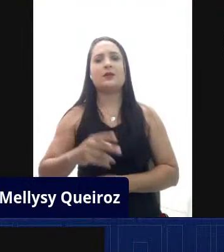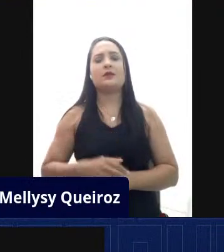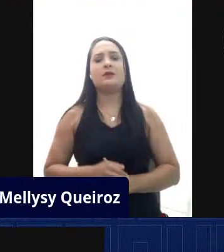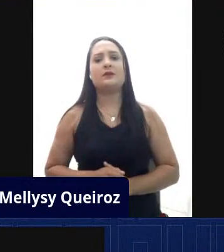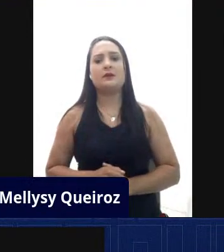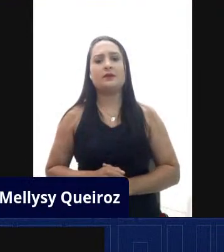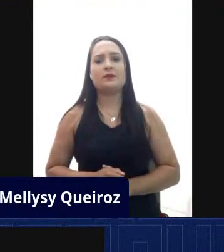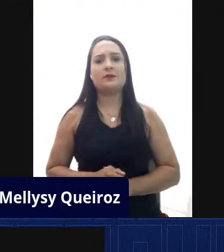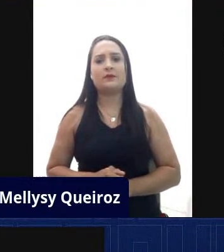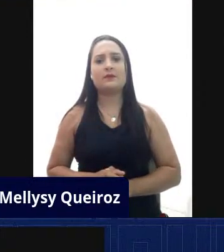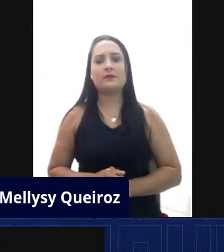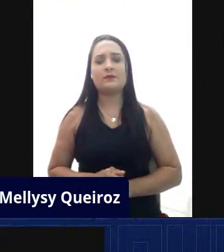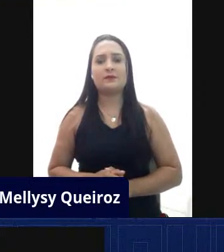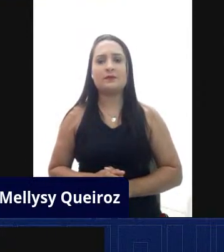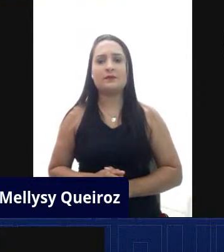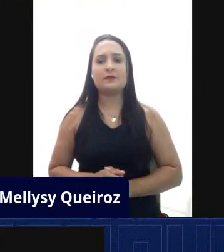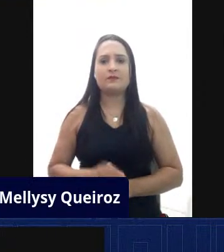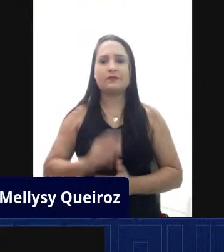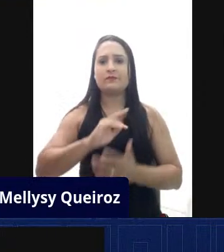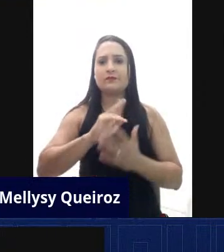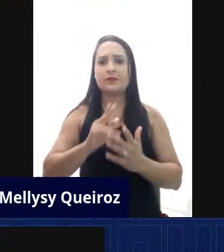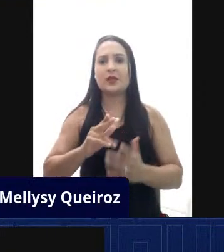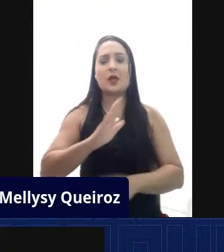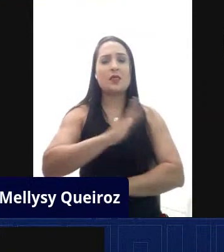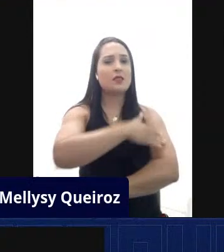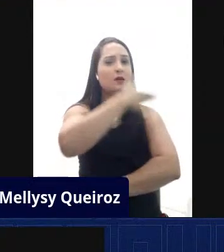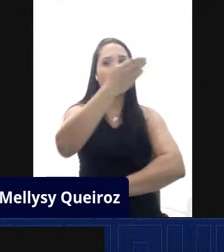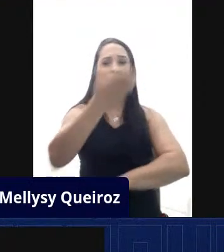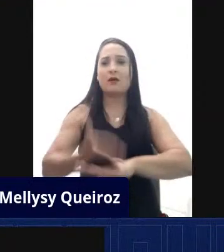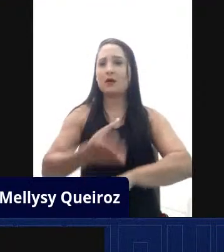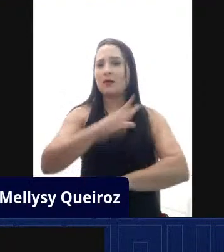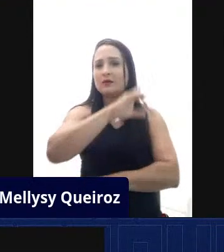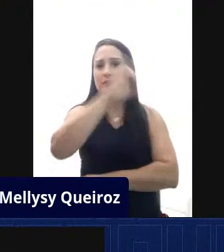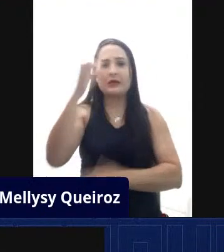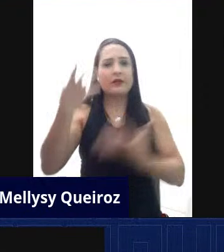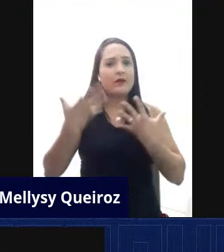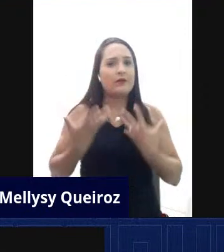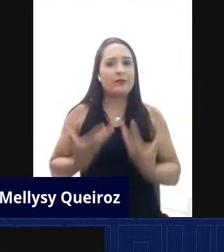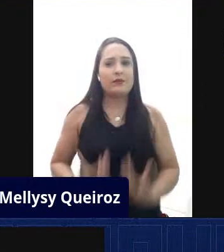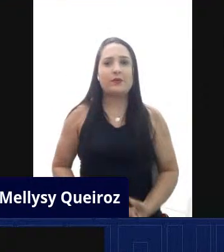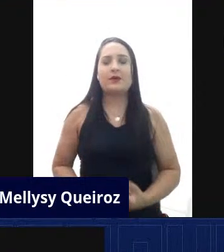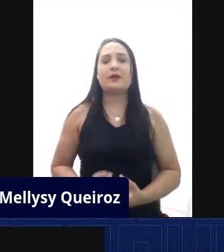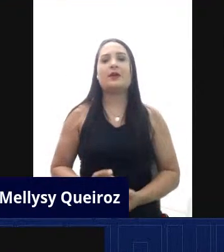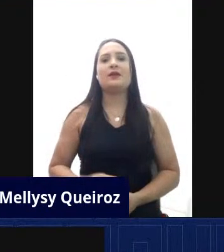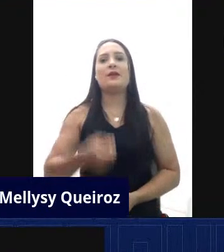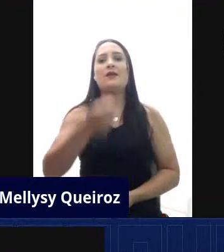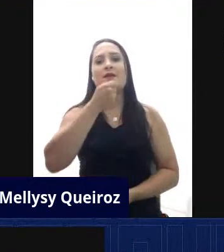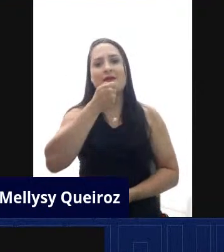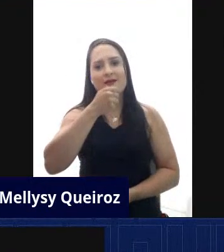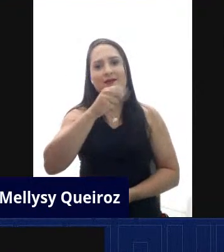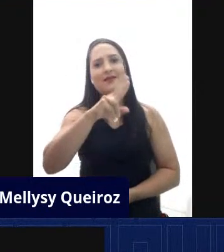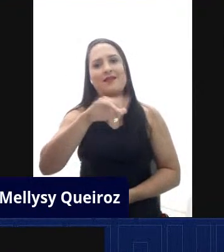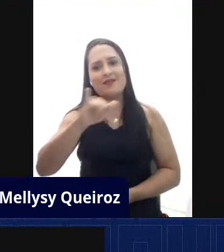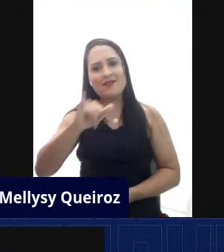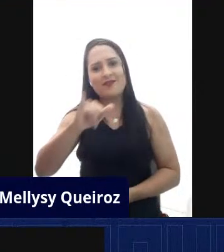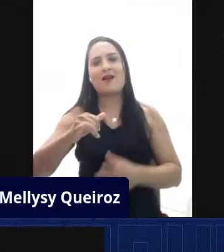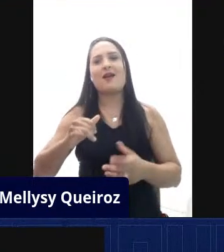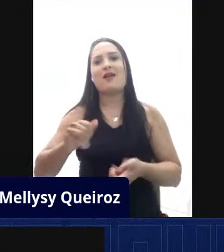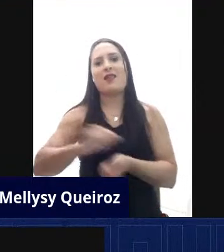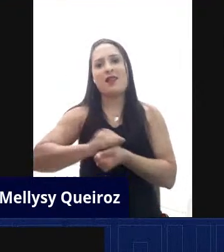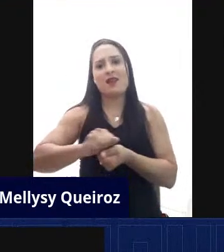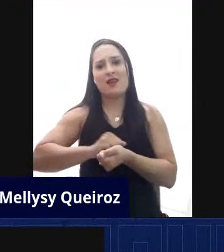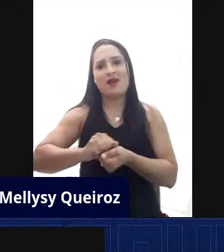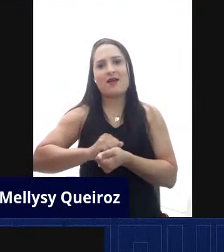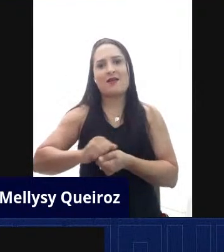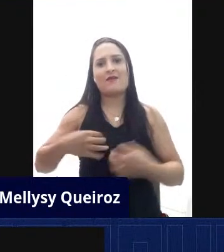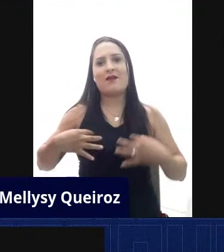e um dia para lá de cansativo, e ainda vou lavar roupa hoje, viu? Porque aqui onde eu moro é um dia